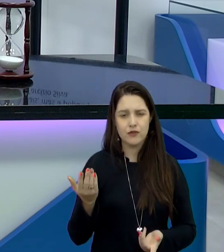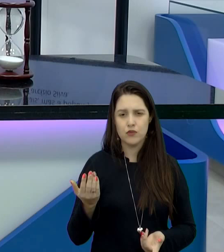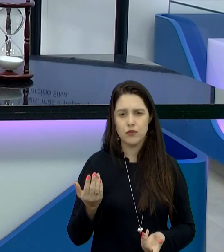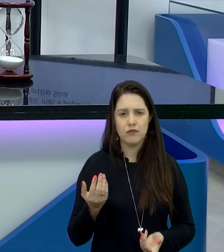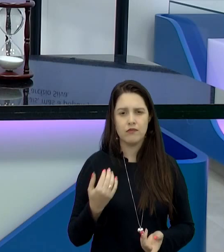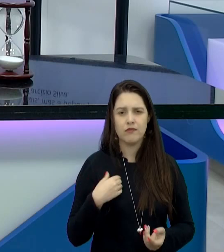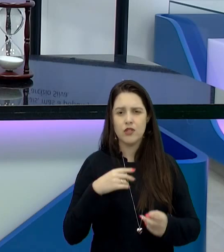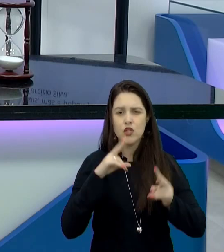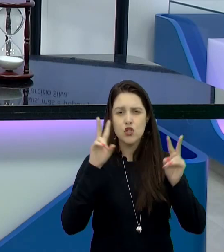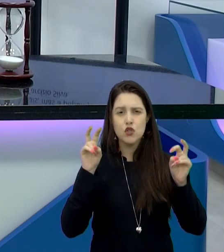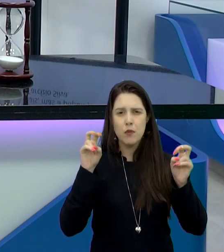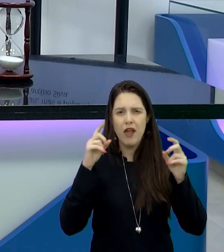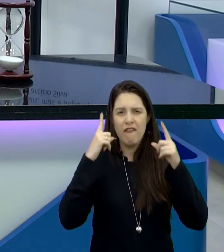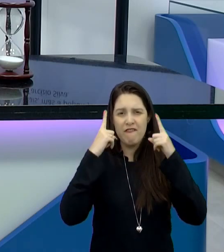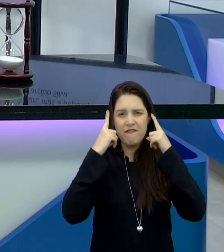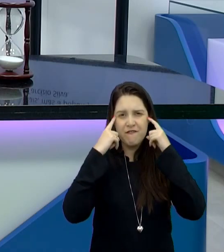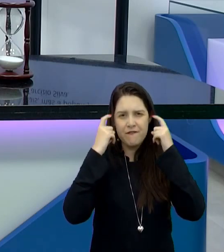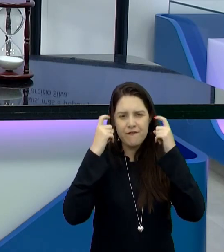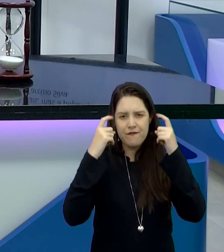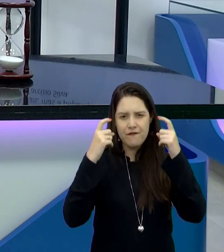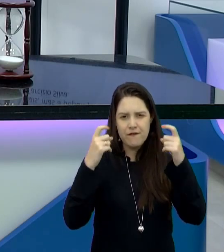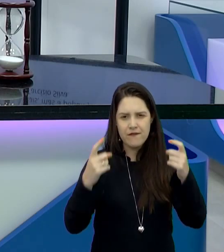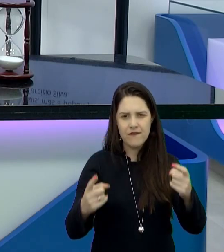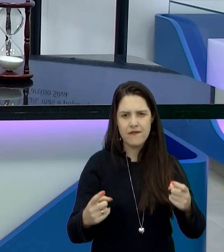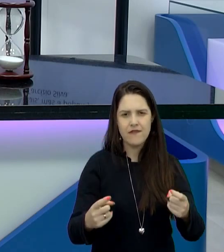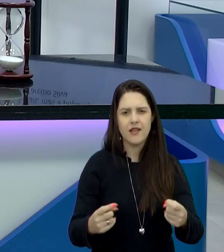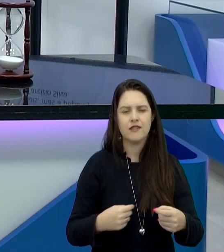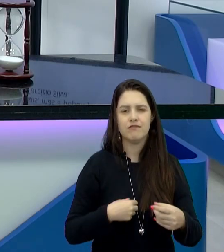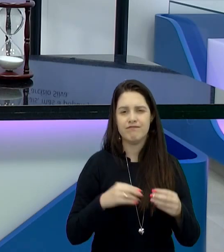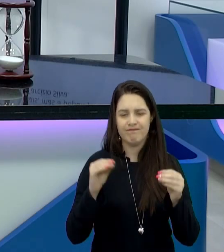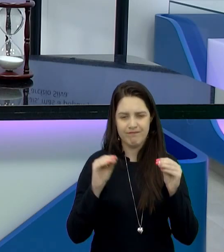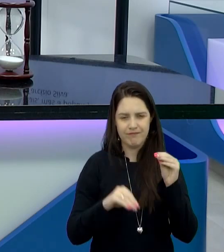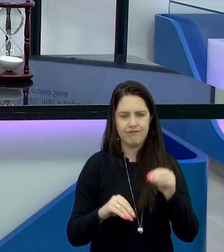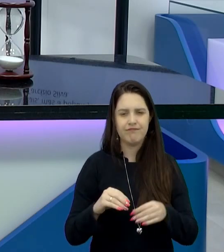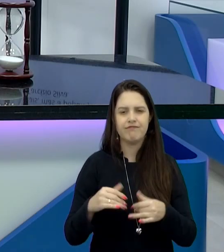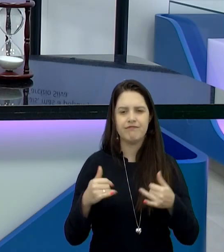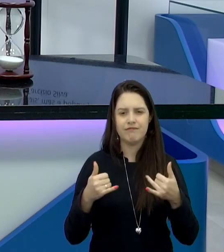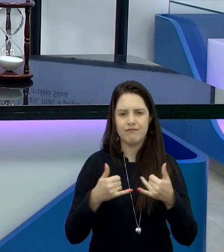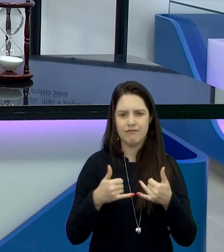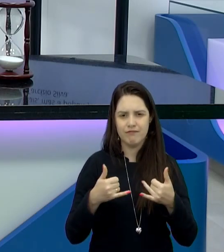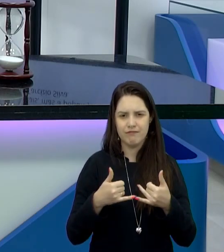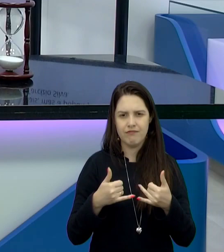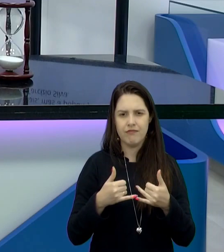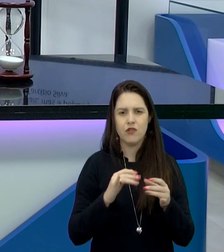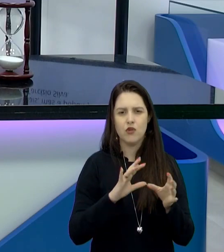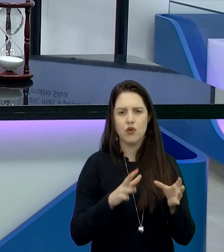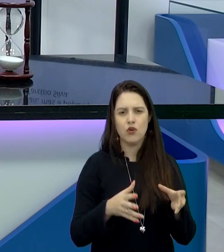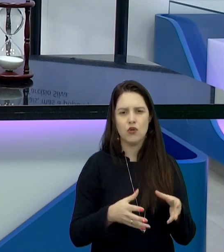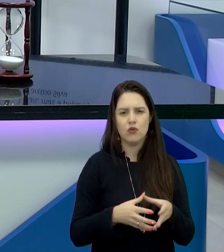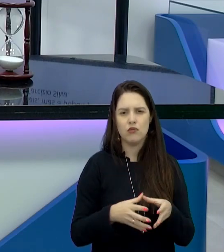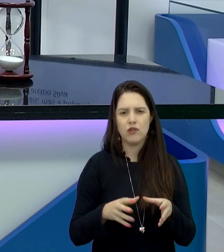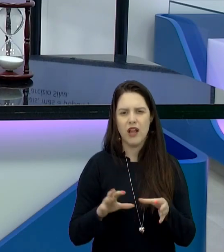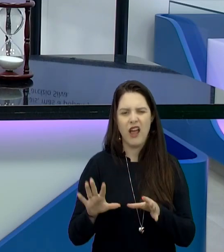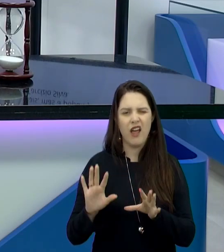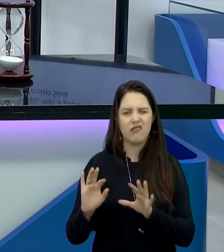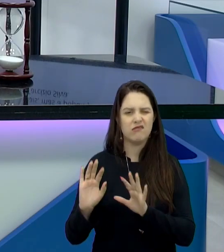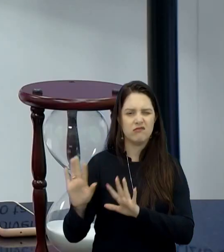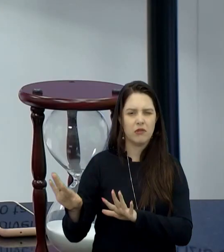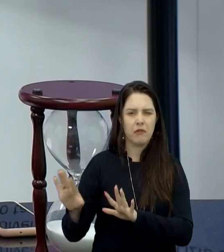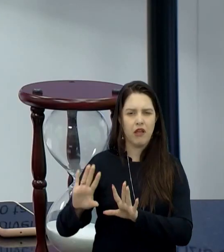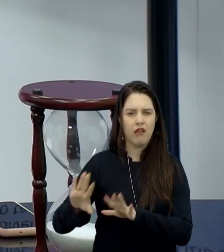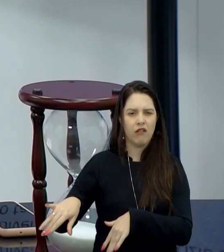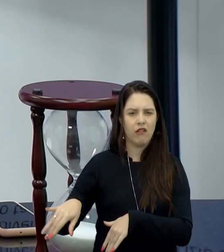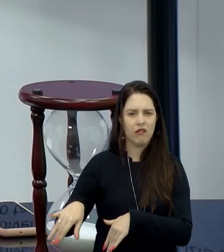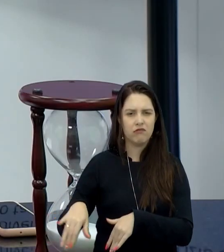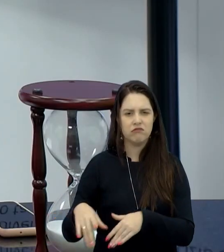que sofra violências, sofra cyberbullying na internet, não é o meu grupo, né? Tudo bem, não é o meu grupo, pode ser